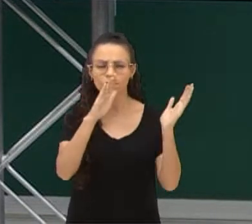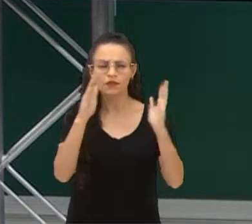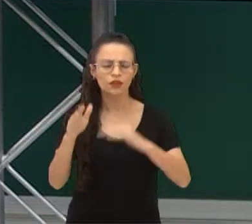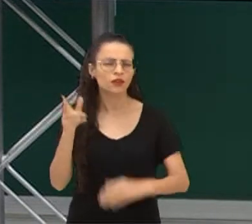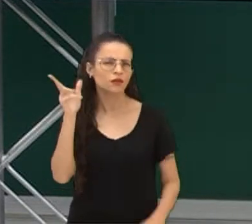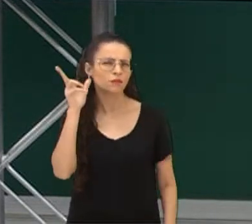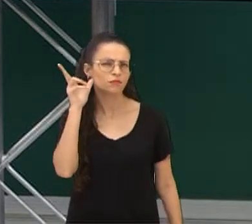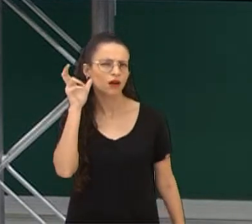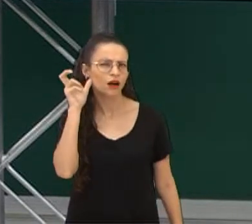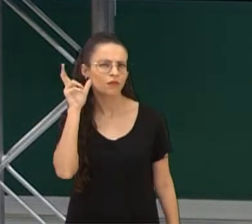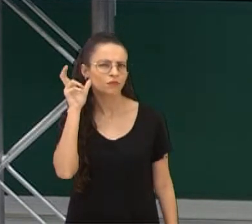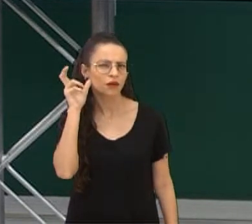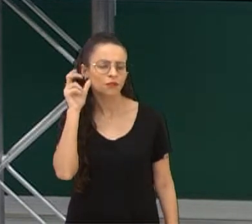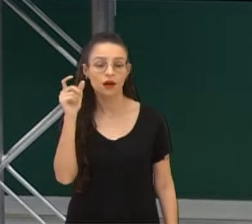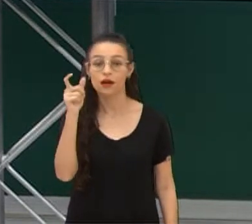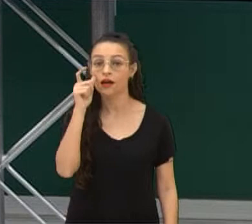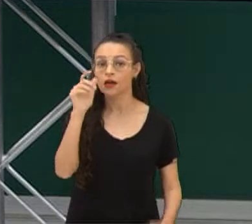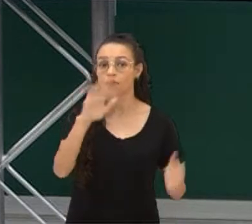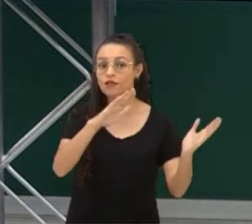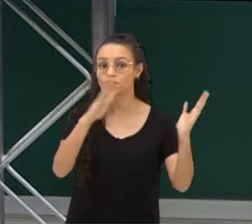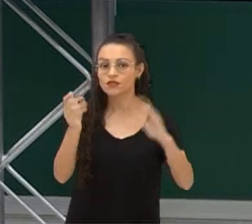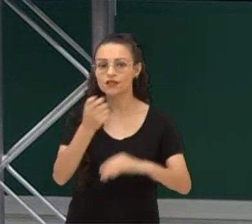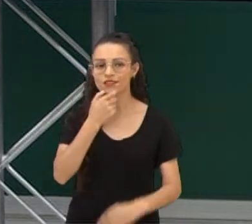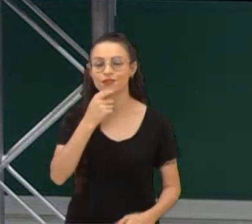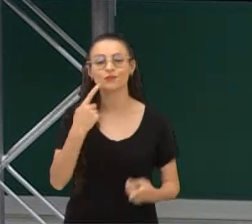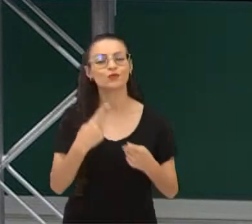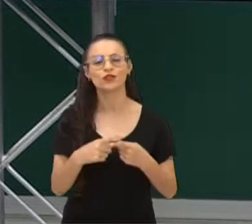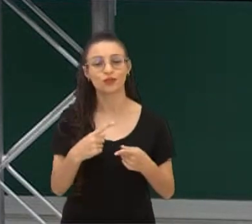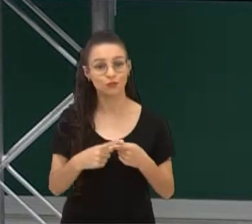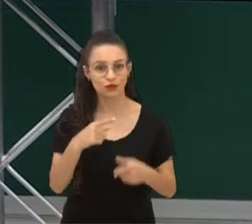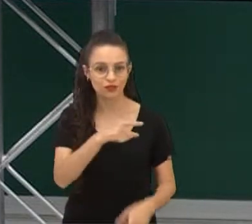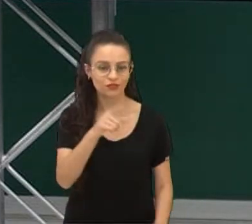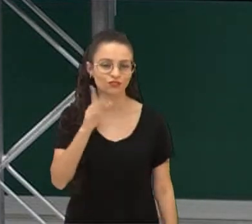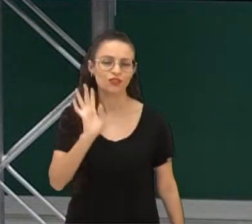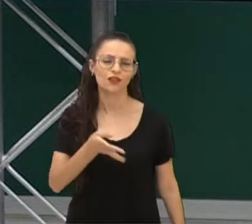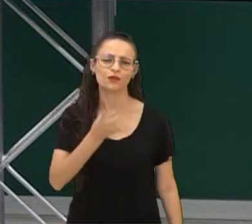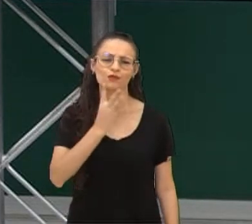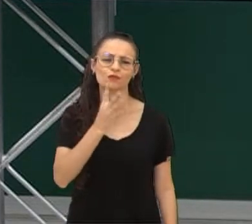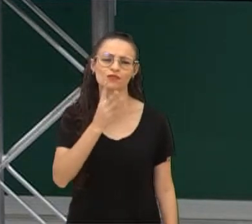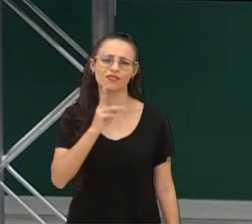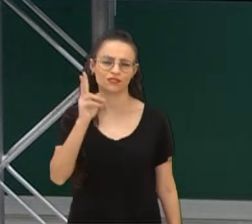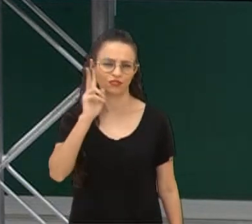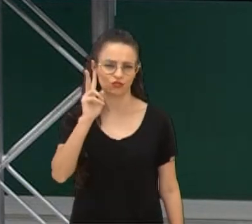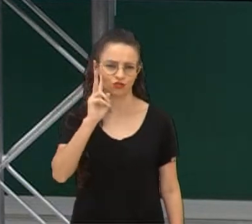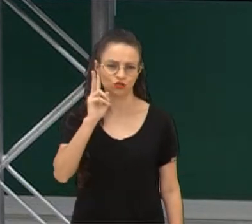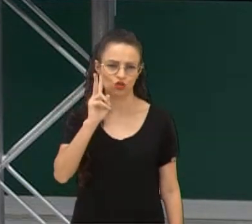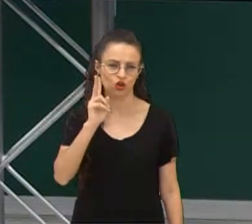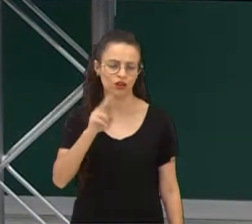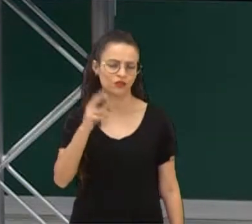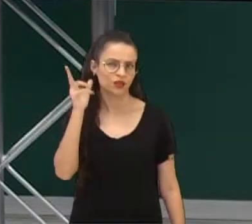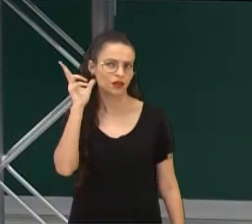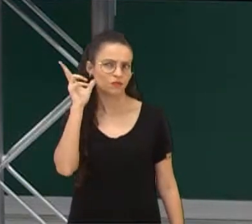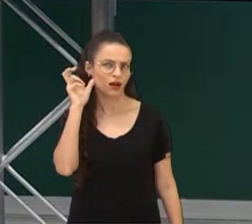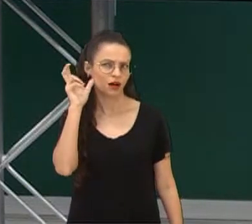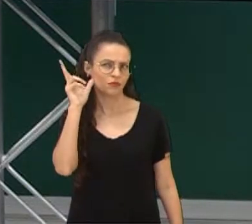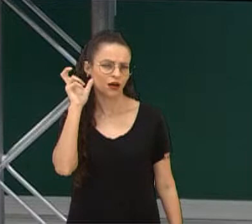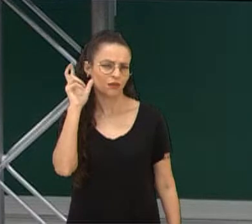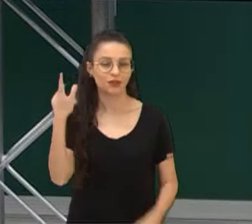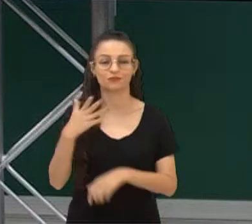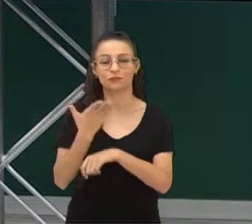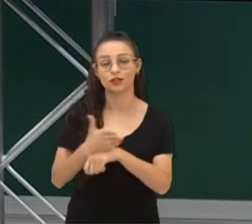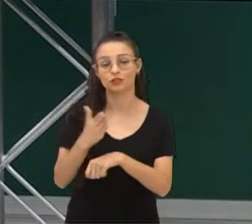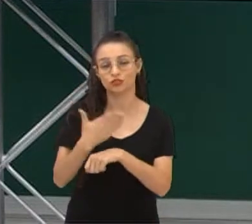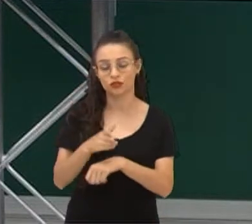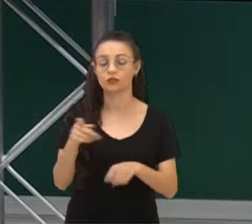assistir em inglês porque porque você já sabe da história tá E daí a gente vai aprimorando Nice ali né audição de